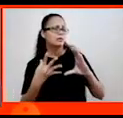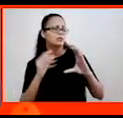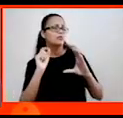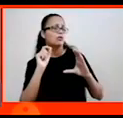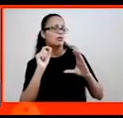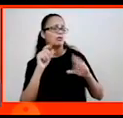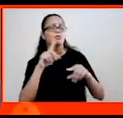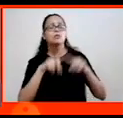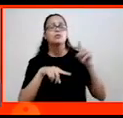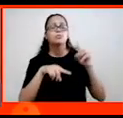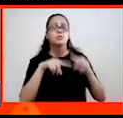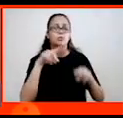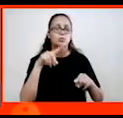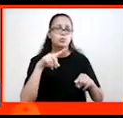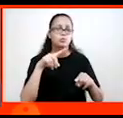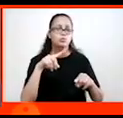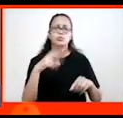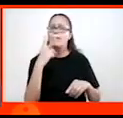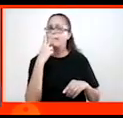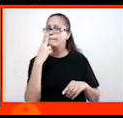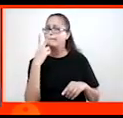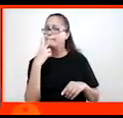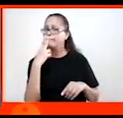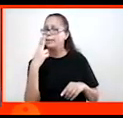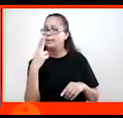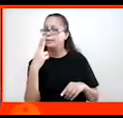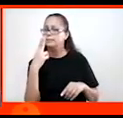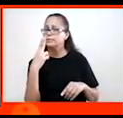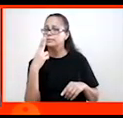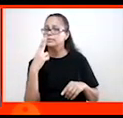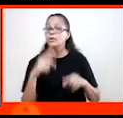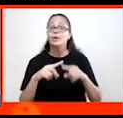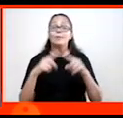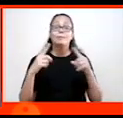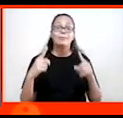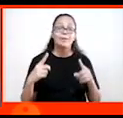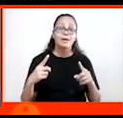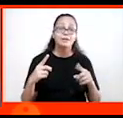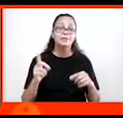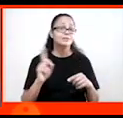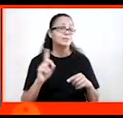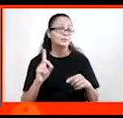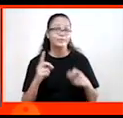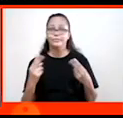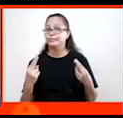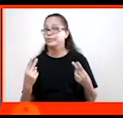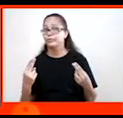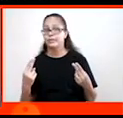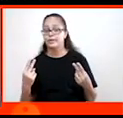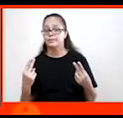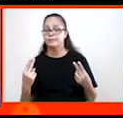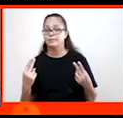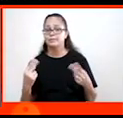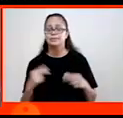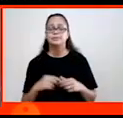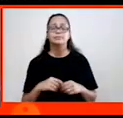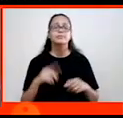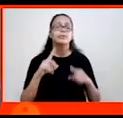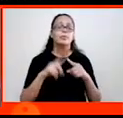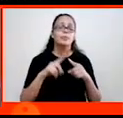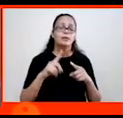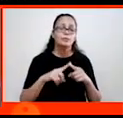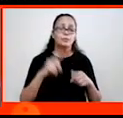Os produtos, eles são muito parecidos entre si, mas eles não são exatamente iguais, certo? Porque